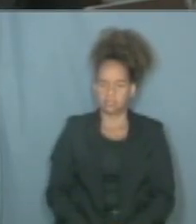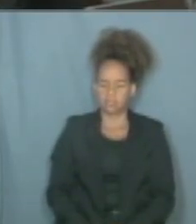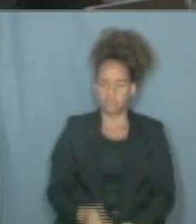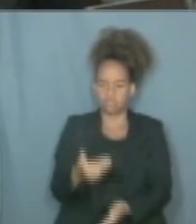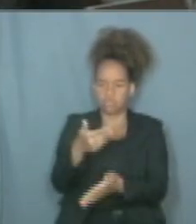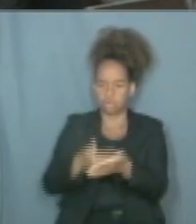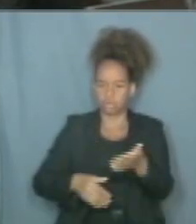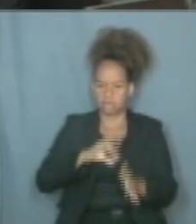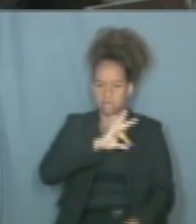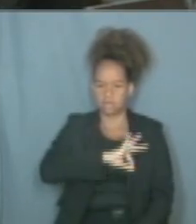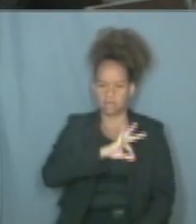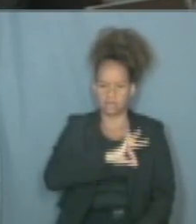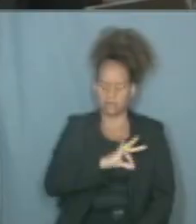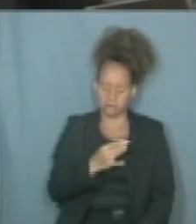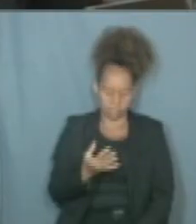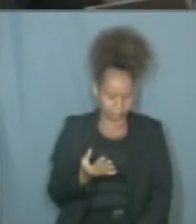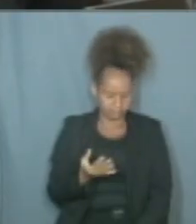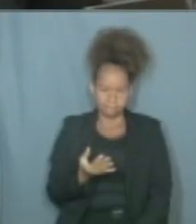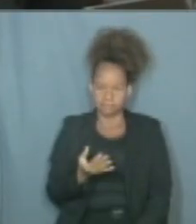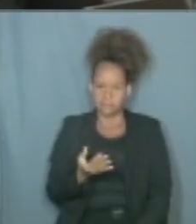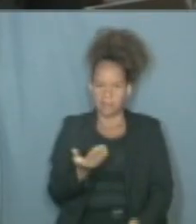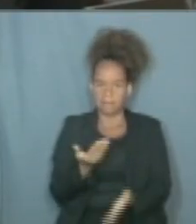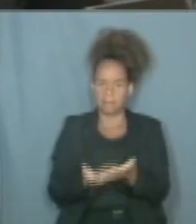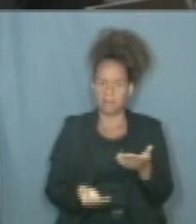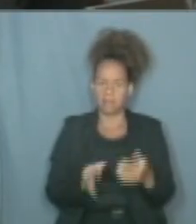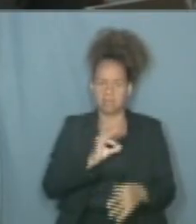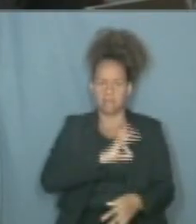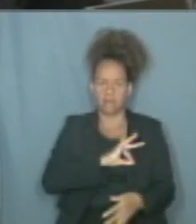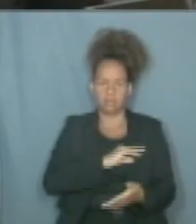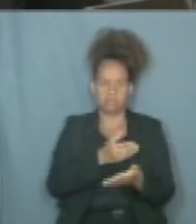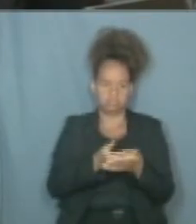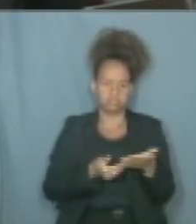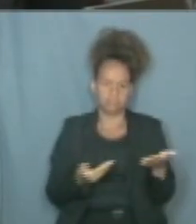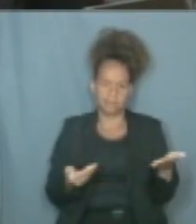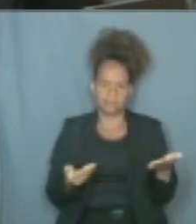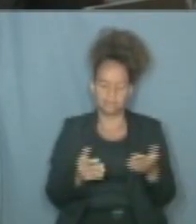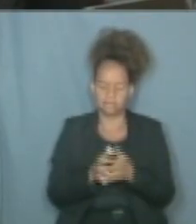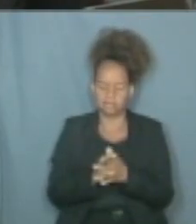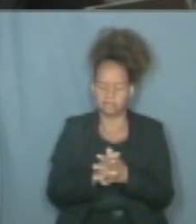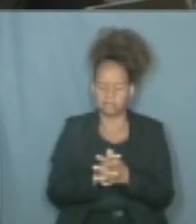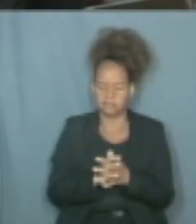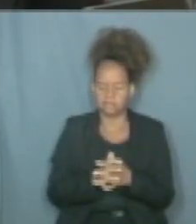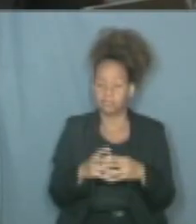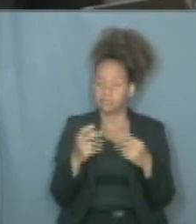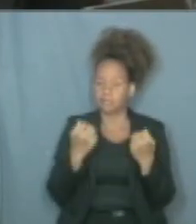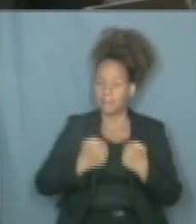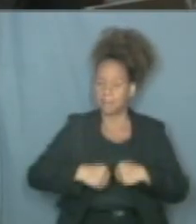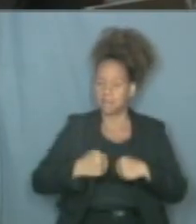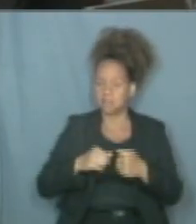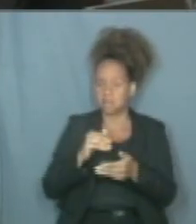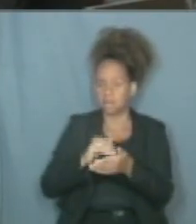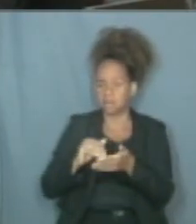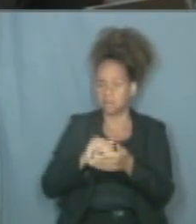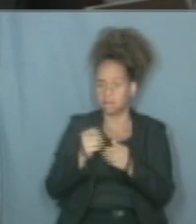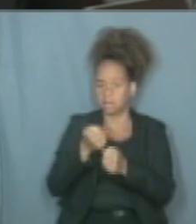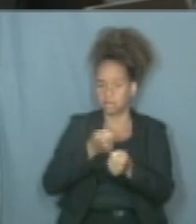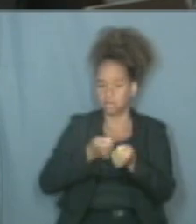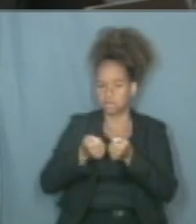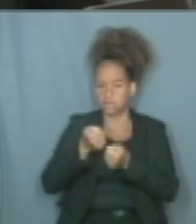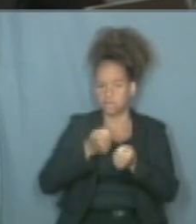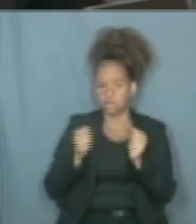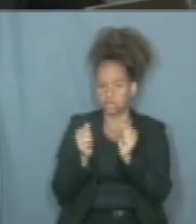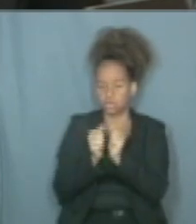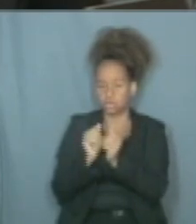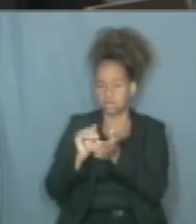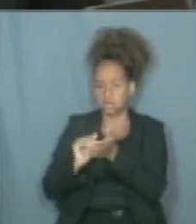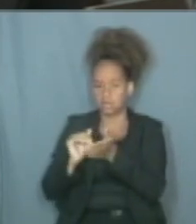desconta, né? E aí faz parte perca salarial, porque é descontado, né? É preciso que a Secretaria de Administração, junto